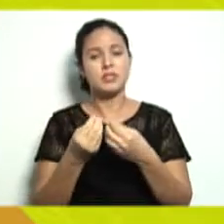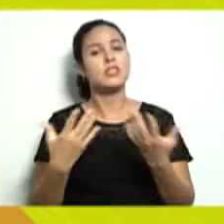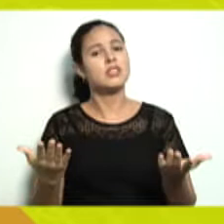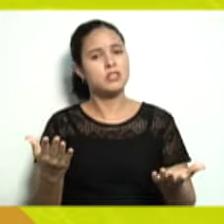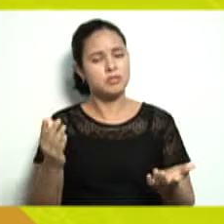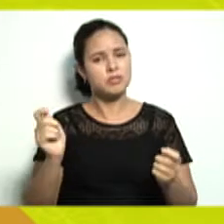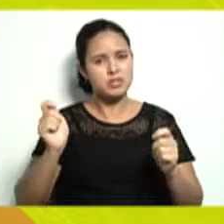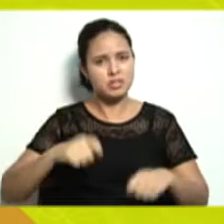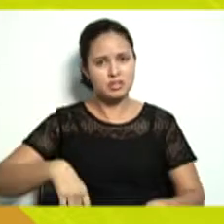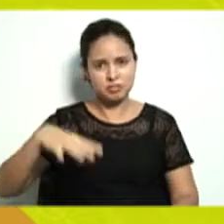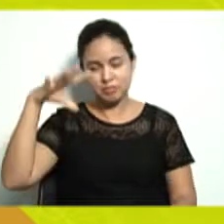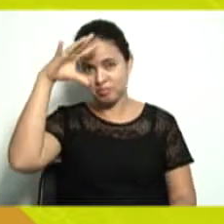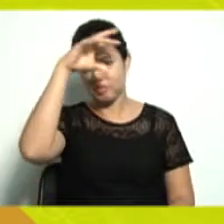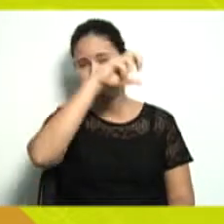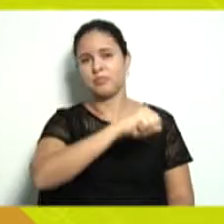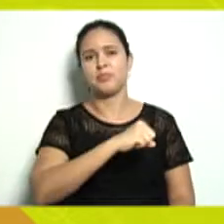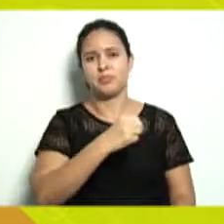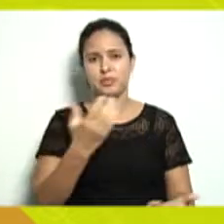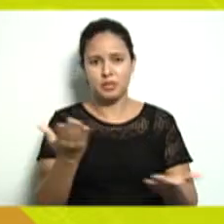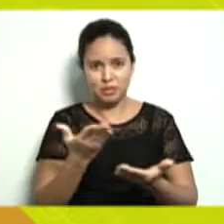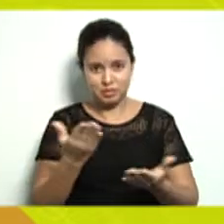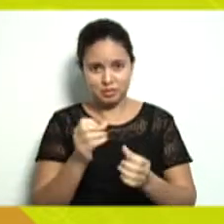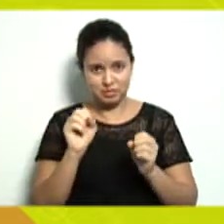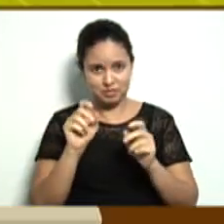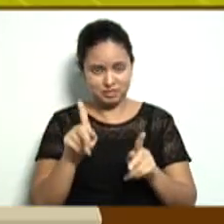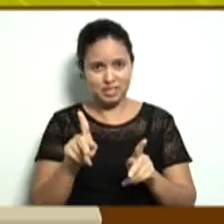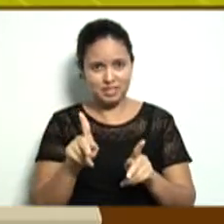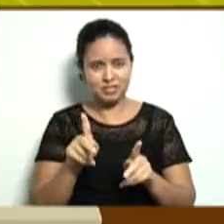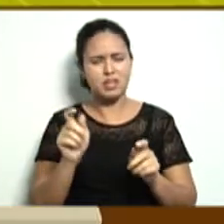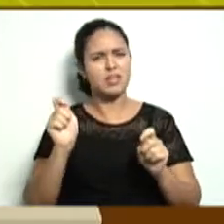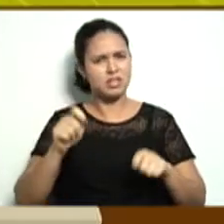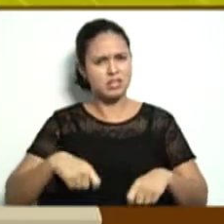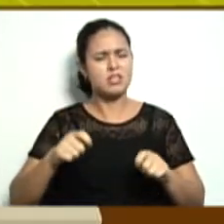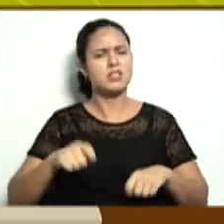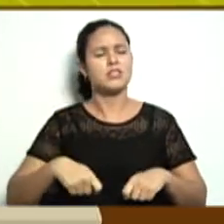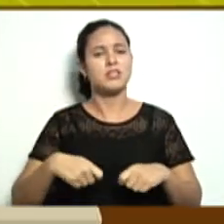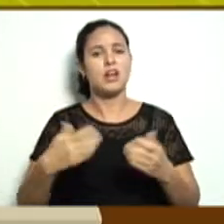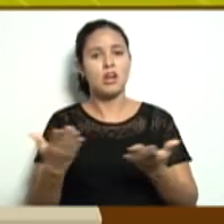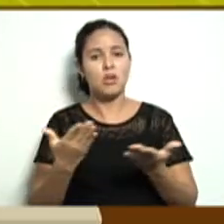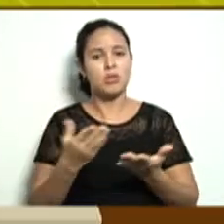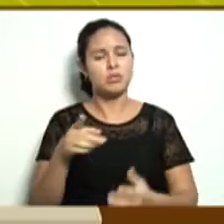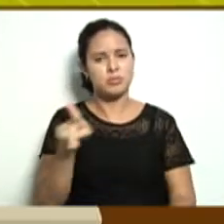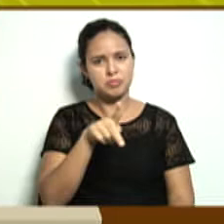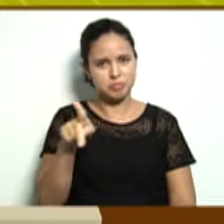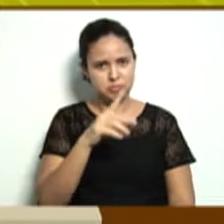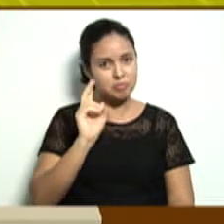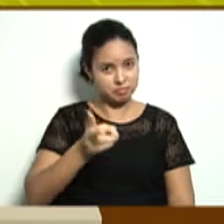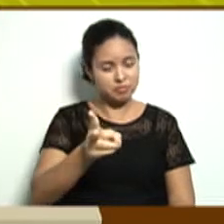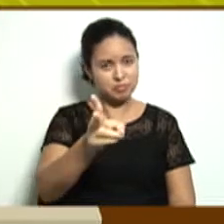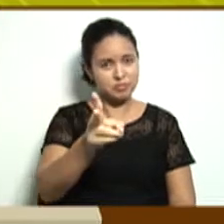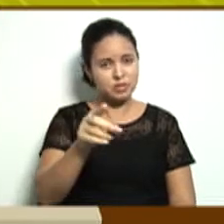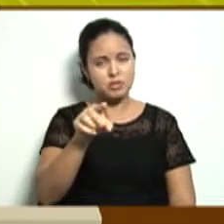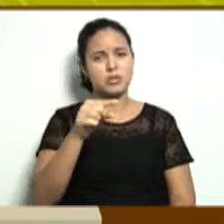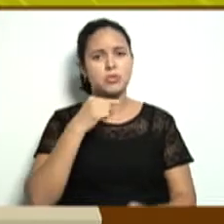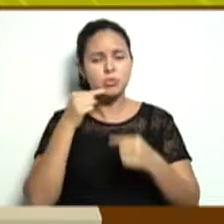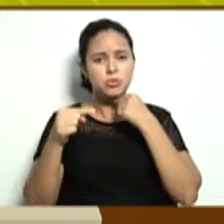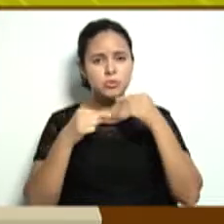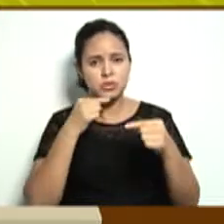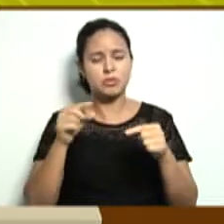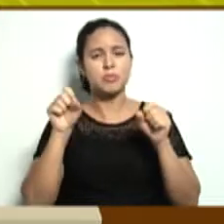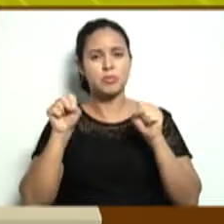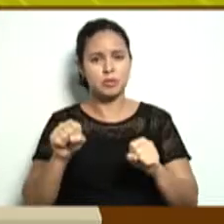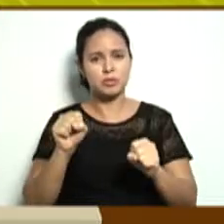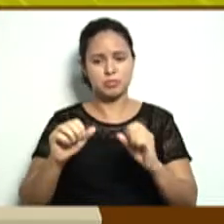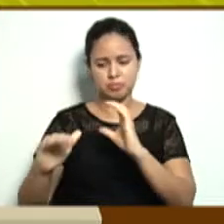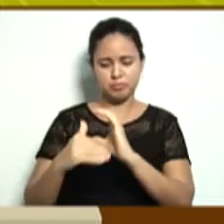ter uma noção de como vai ser a aula de hoje, né, Tec? Deu sim! Agora os professores vão continuar. E se tiverem qualquer dúvida,